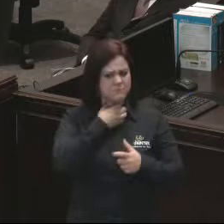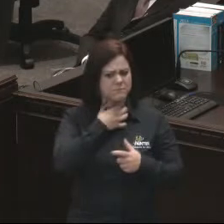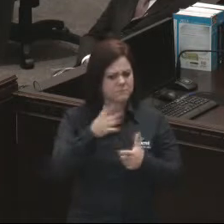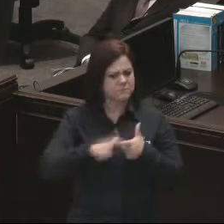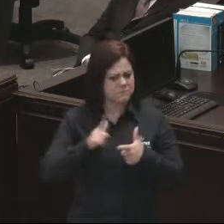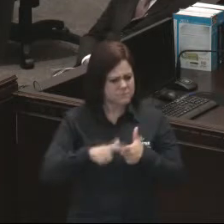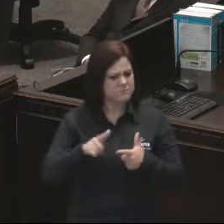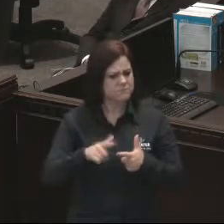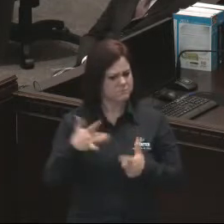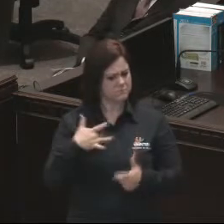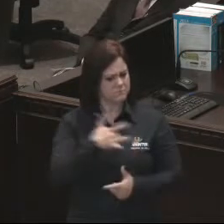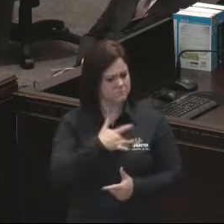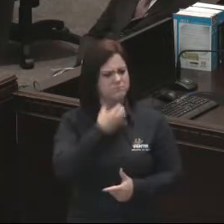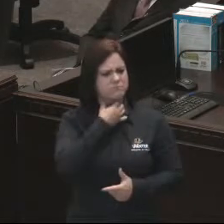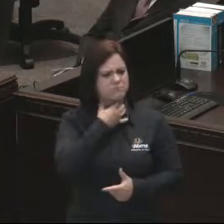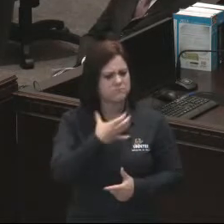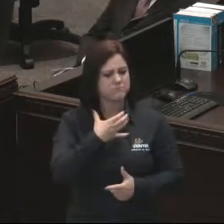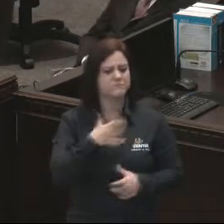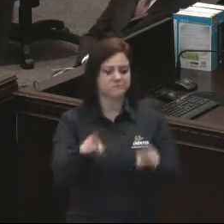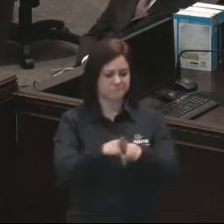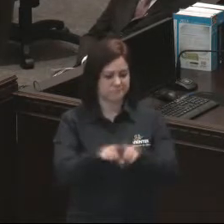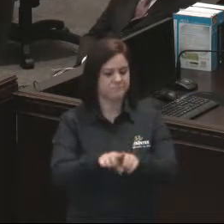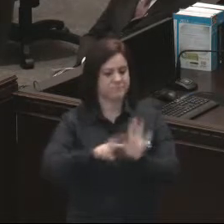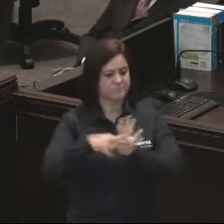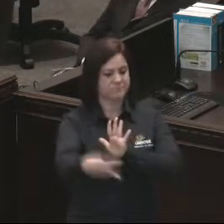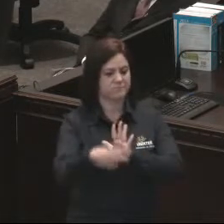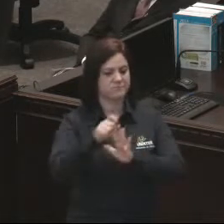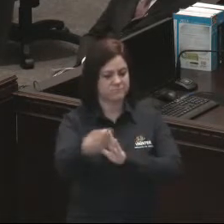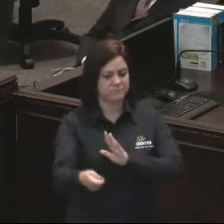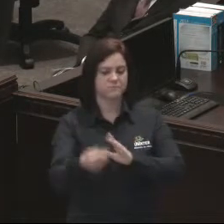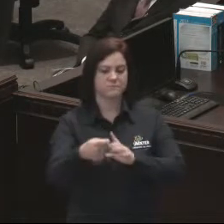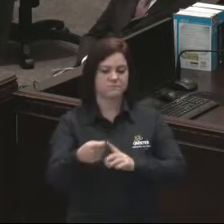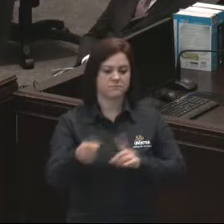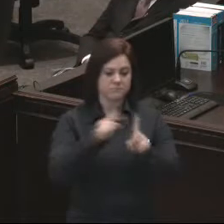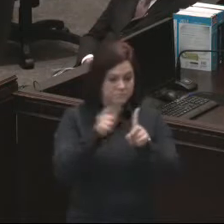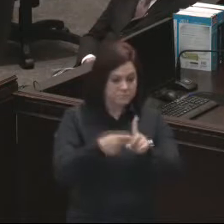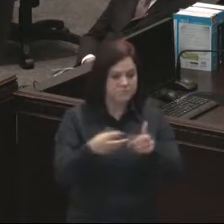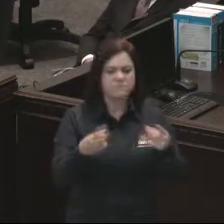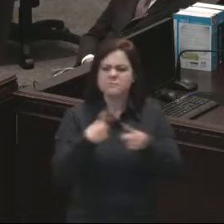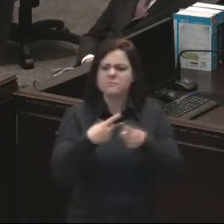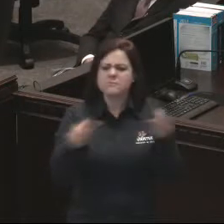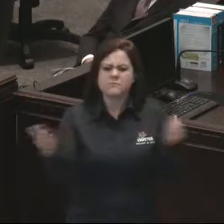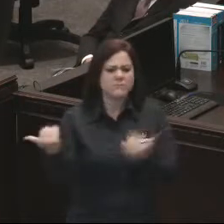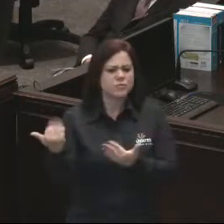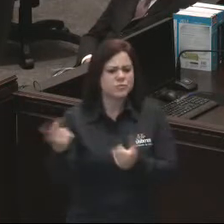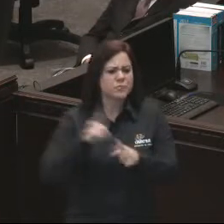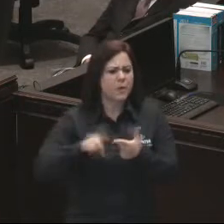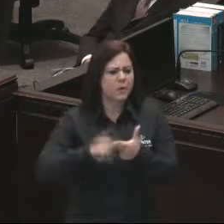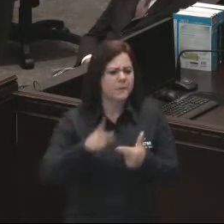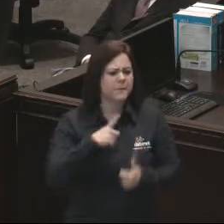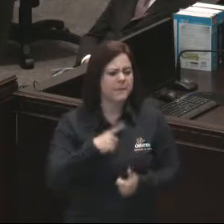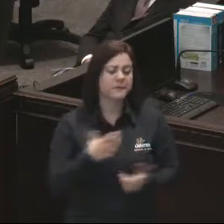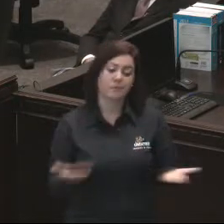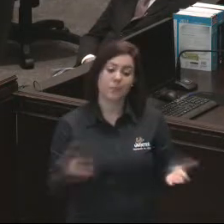de tireoide, que envolve também a reprodução. Então, por que tanto problema em jovens? Né? Que provavelmente então, vem